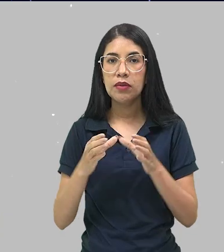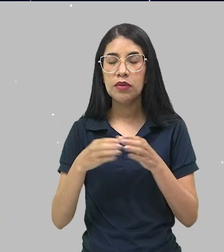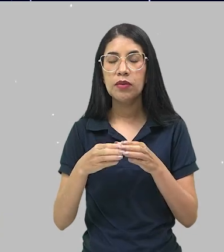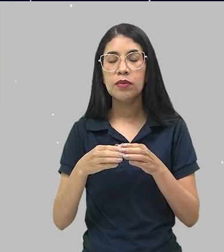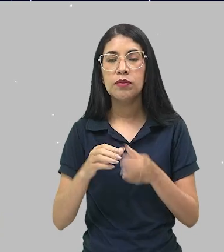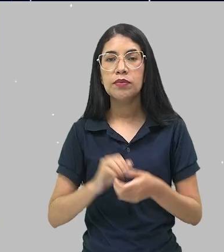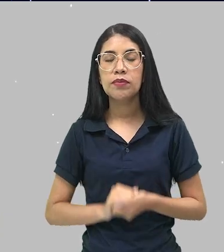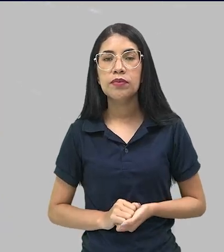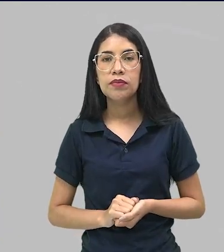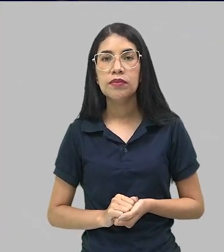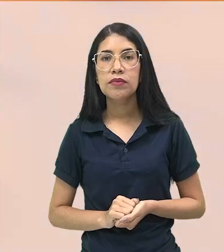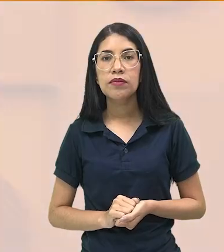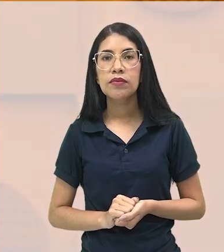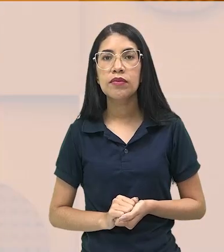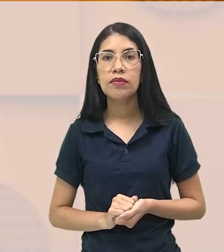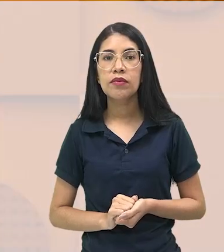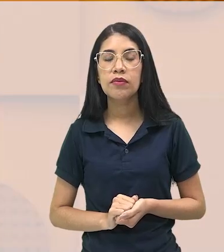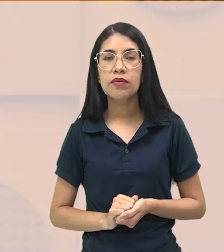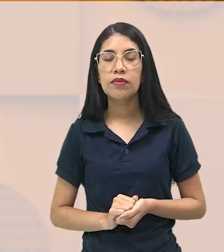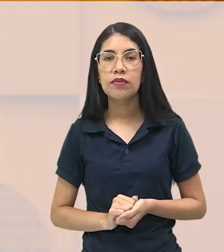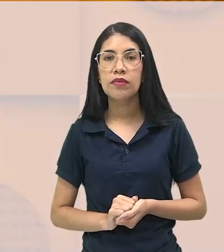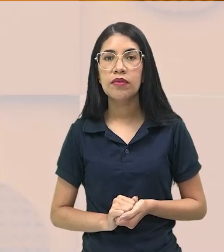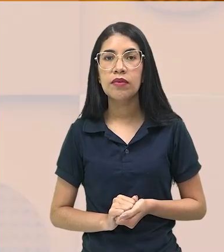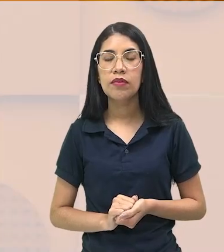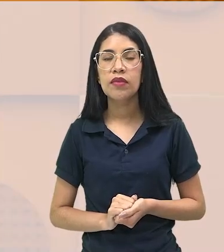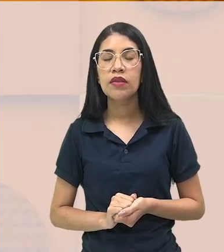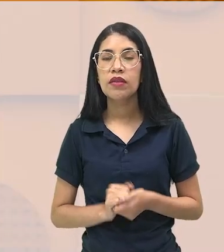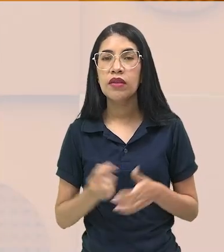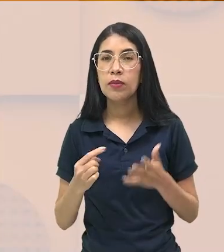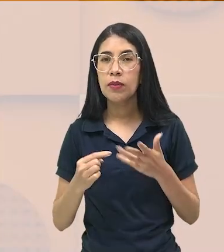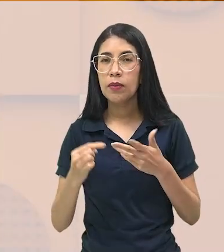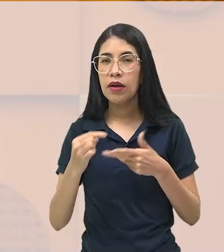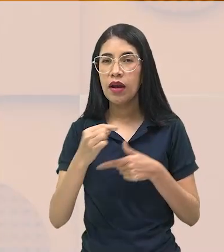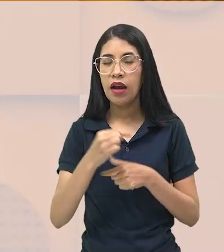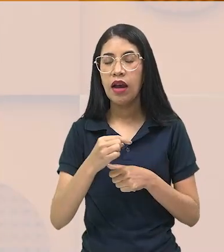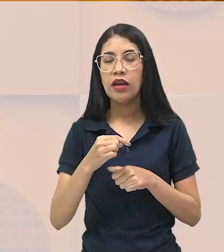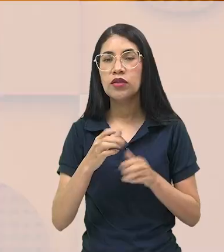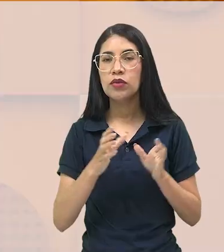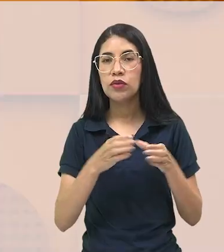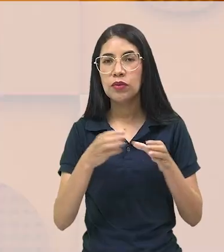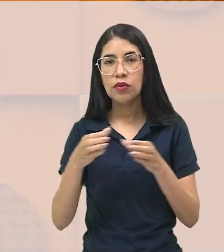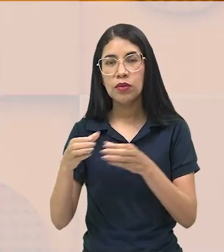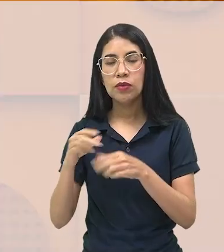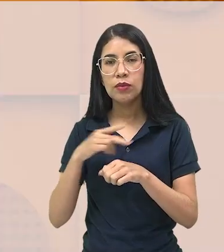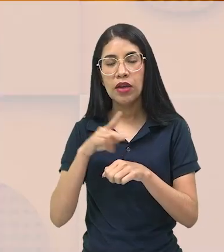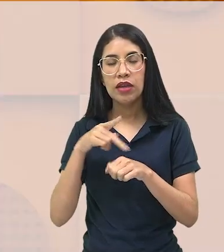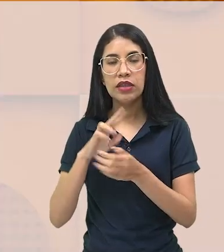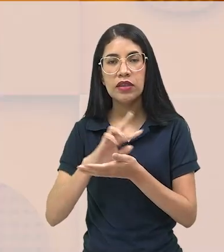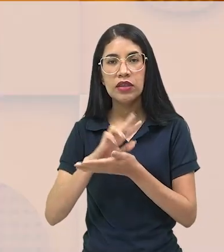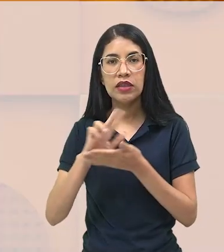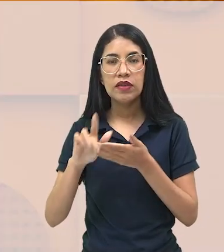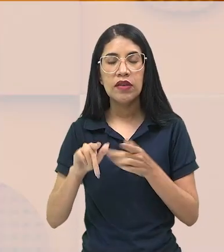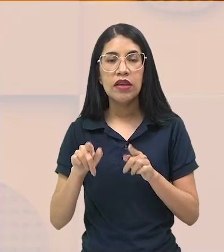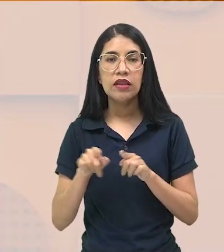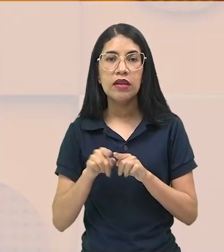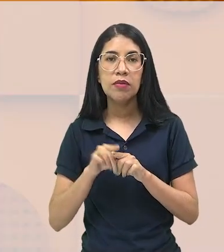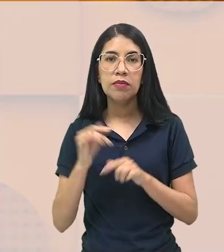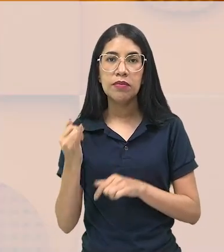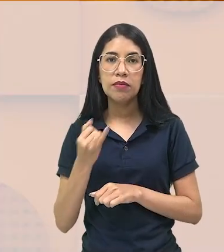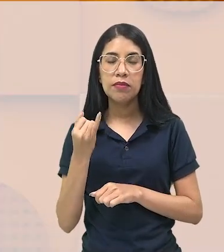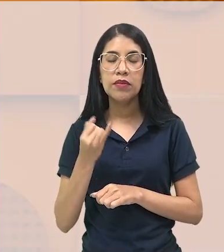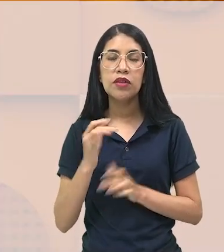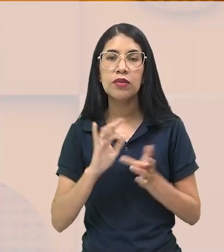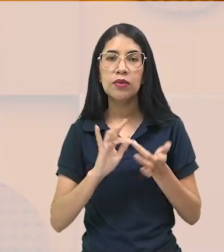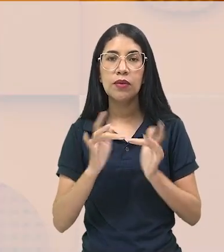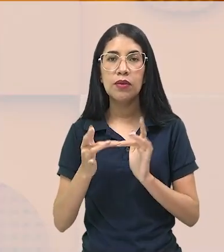União Soviética, certo? Então a gente pode ali considerar esses aí, entre outros também, temos outros, tá? Blocos econômicos importantes no